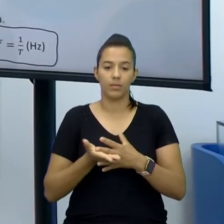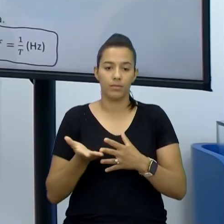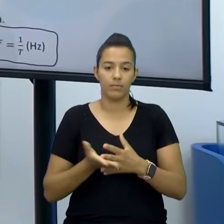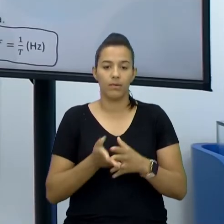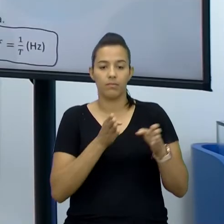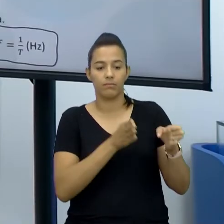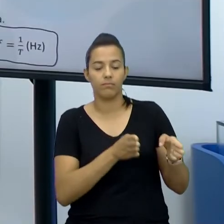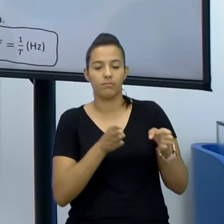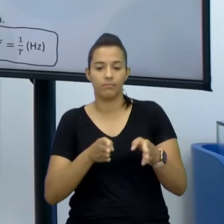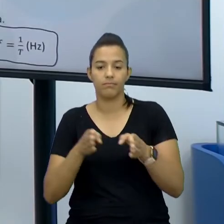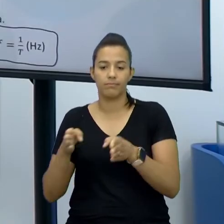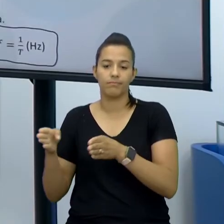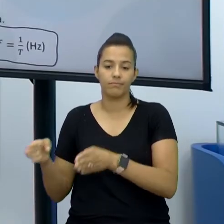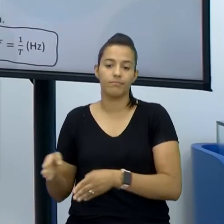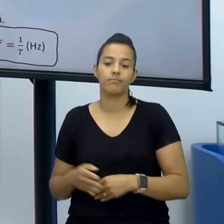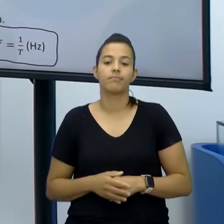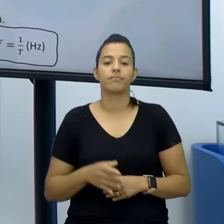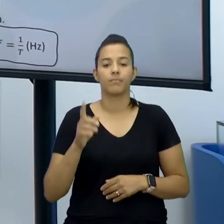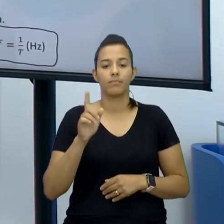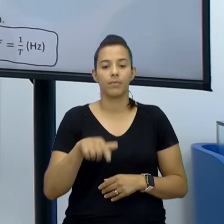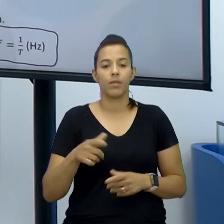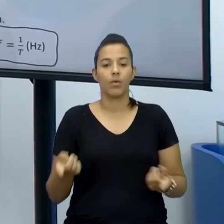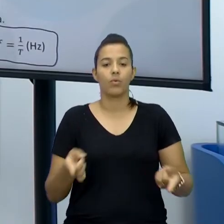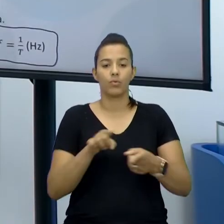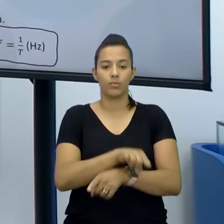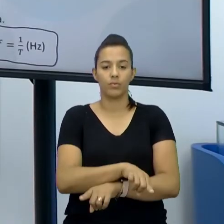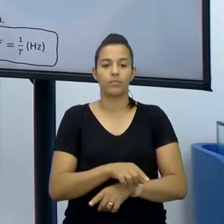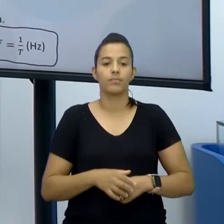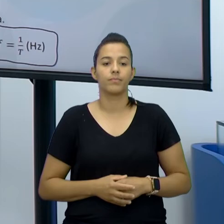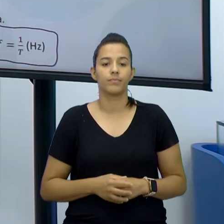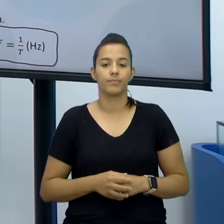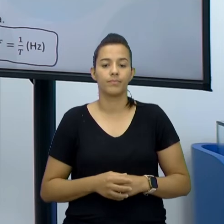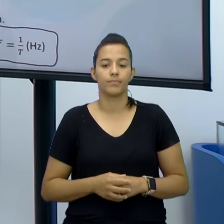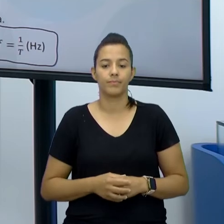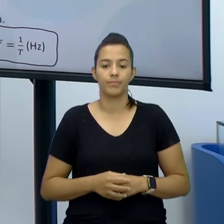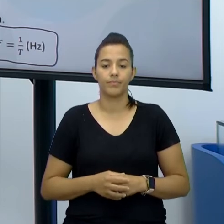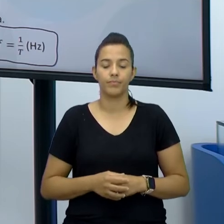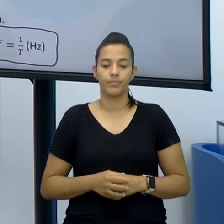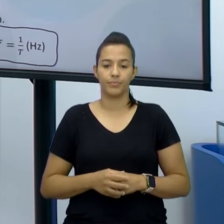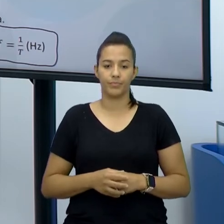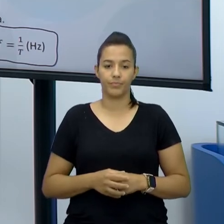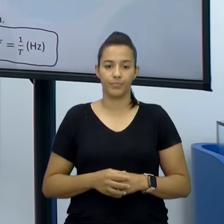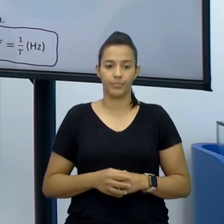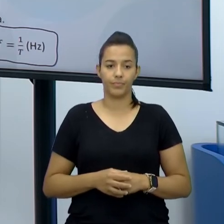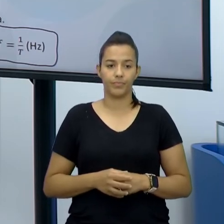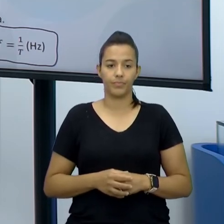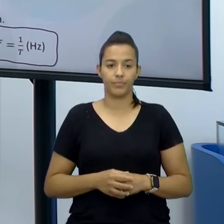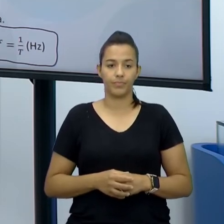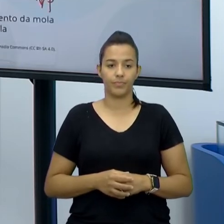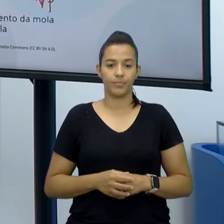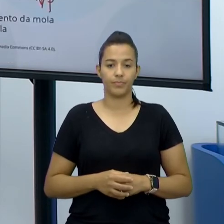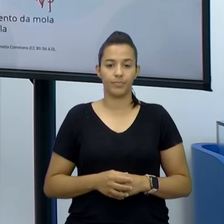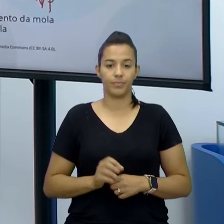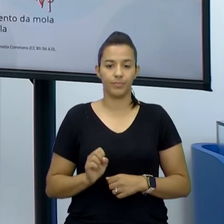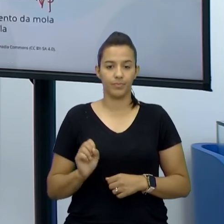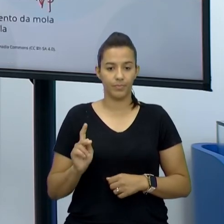uma oscilação. É uma questão, é ao contrário da outra. O período e a frequência são grandezas inversas aí no caso,